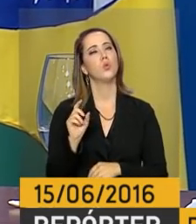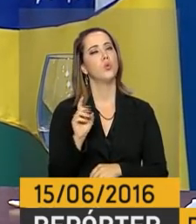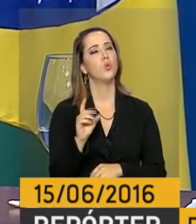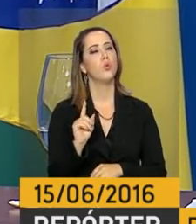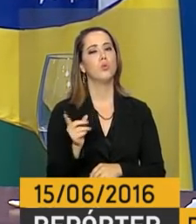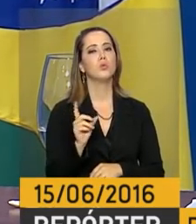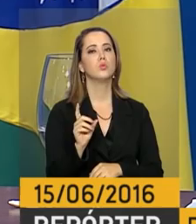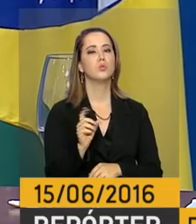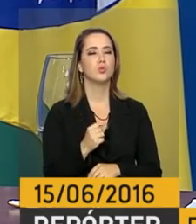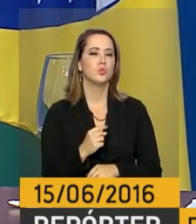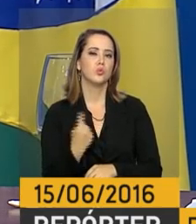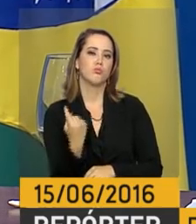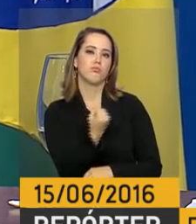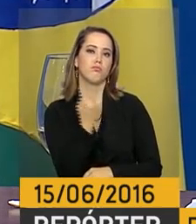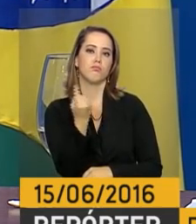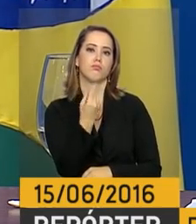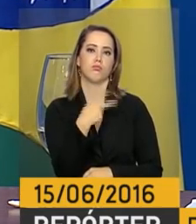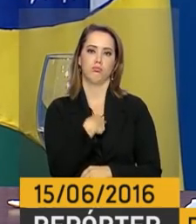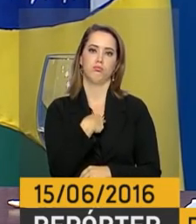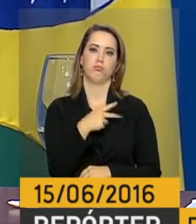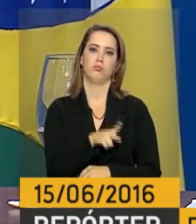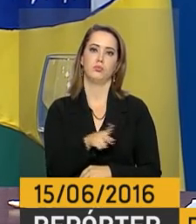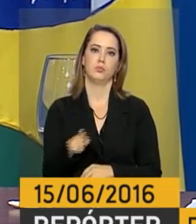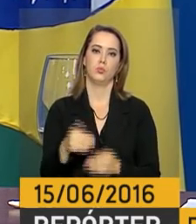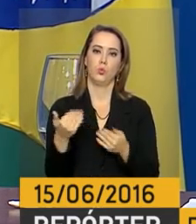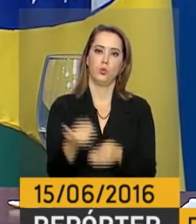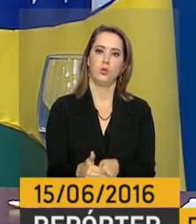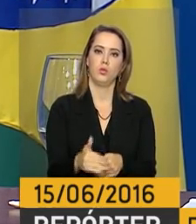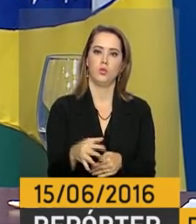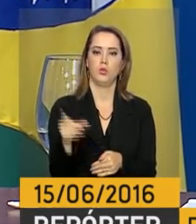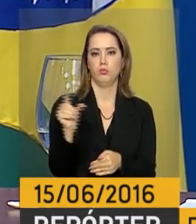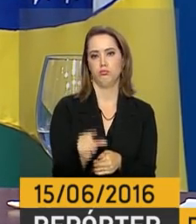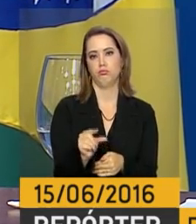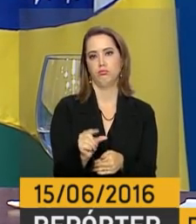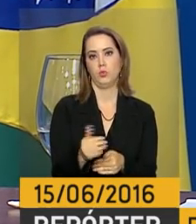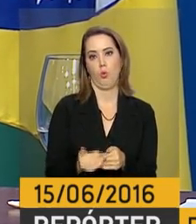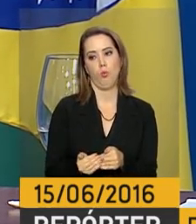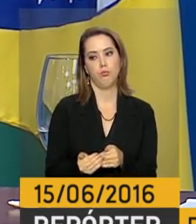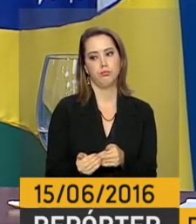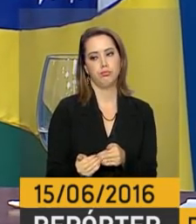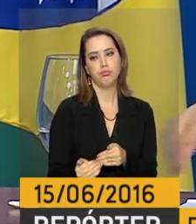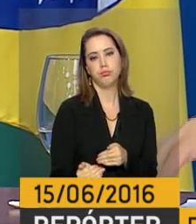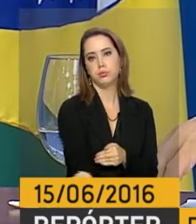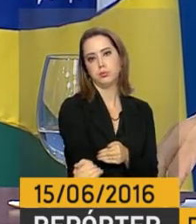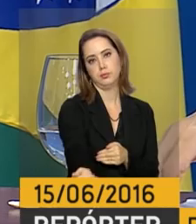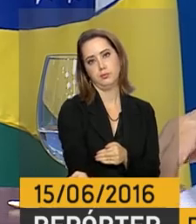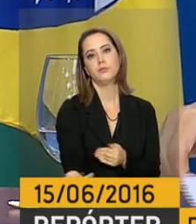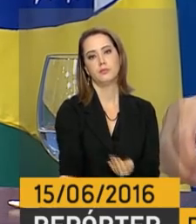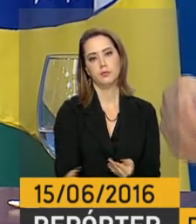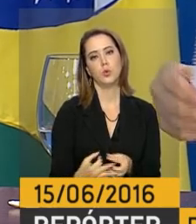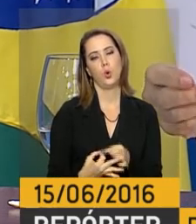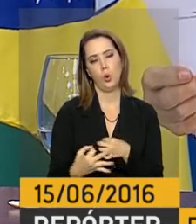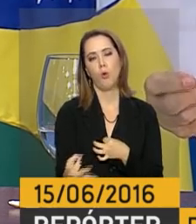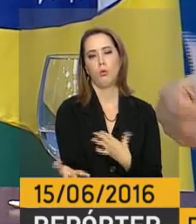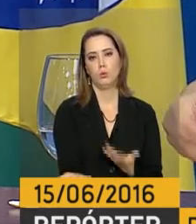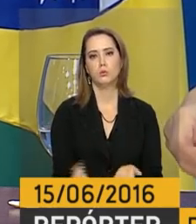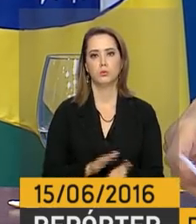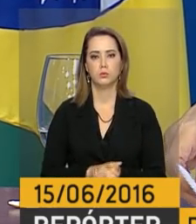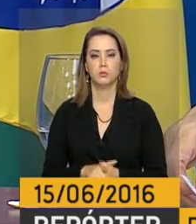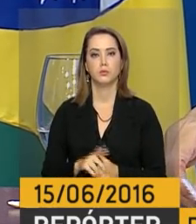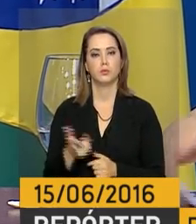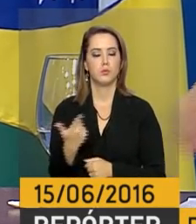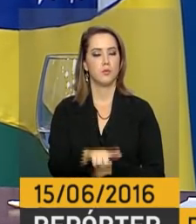projeto específico para valer por um períodozinho, etc. Em relação a a